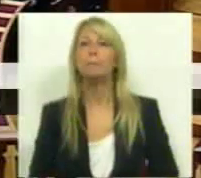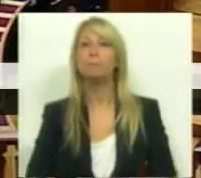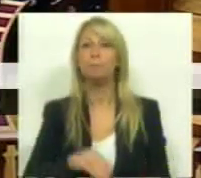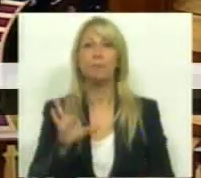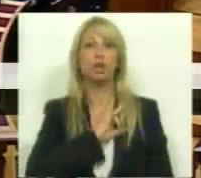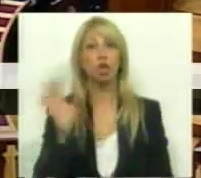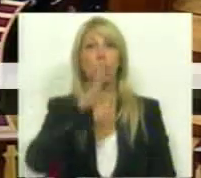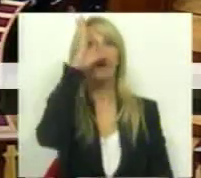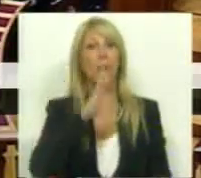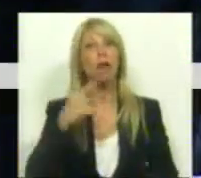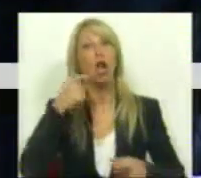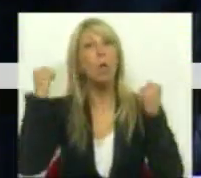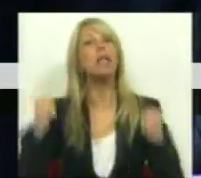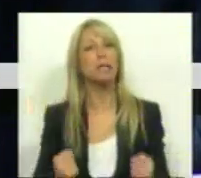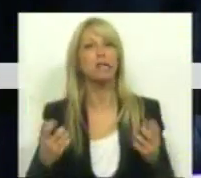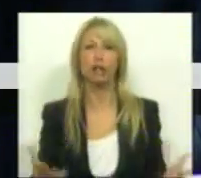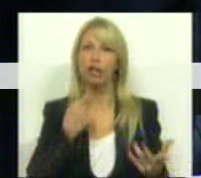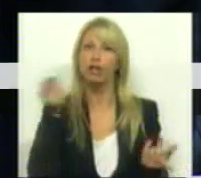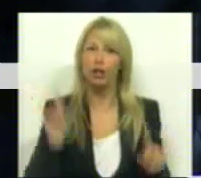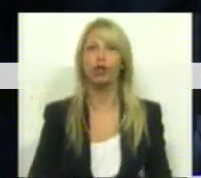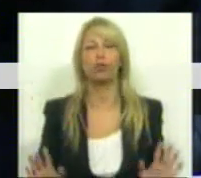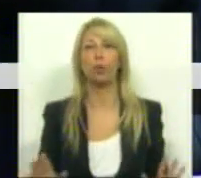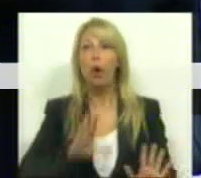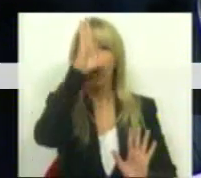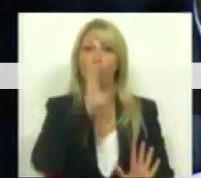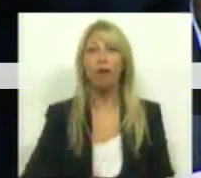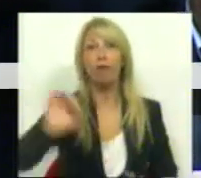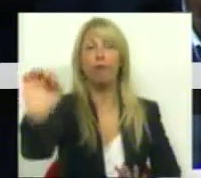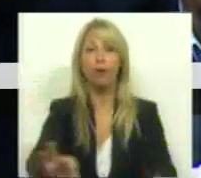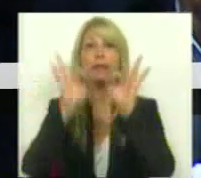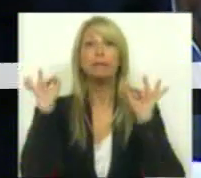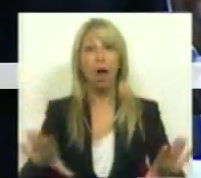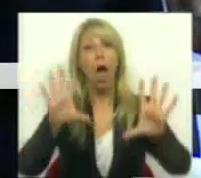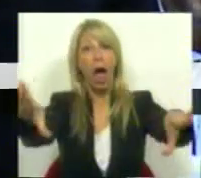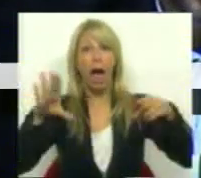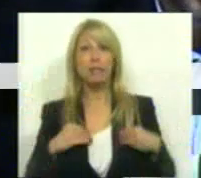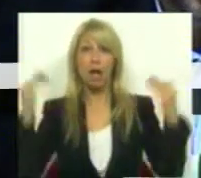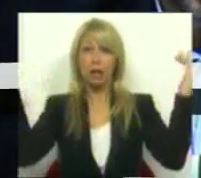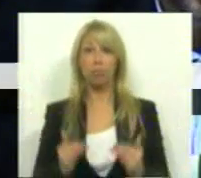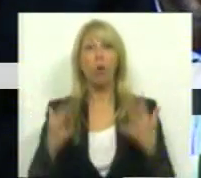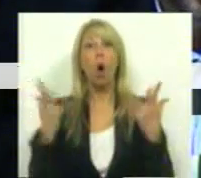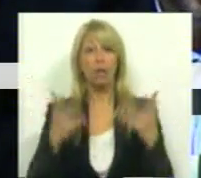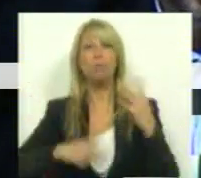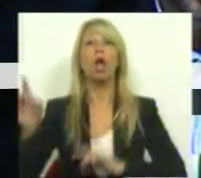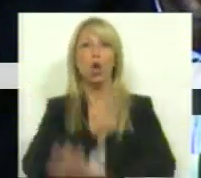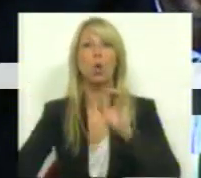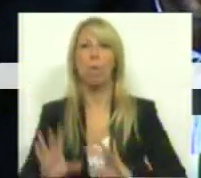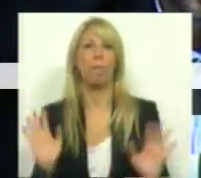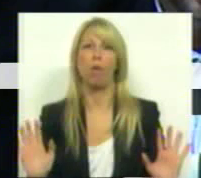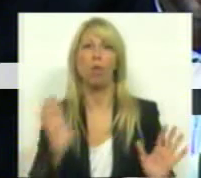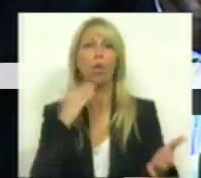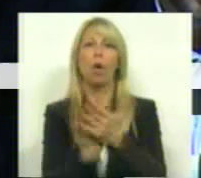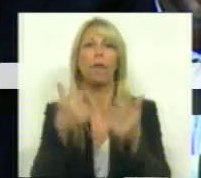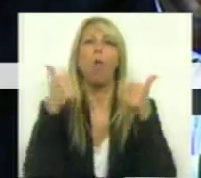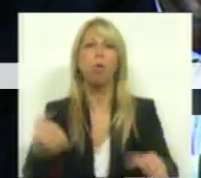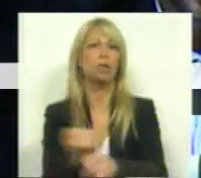Sr. Primeiro-Ministro, eu insisto, os governos como o seu, que aceitam a diminuição do orçamento europeu, não prestam um bom